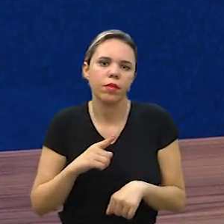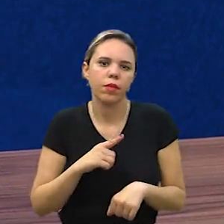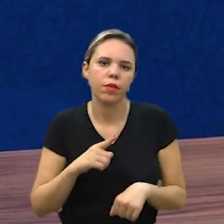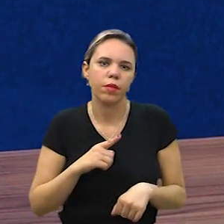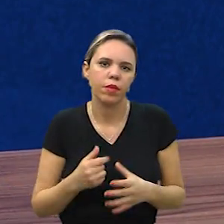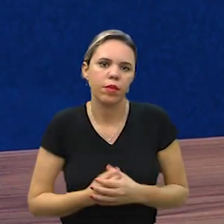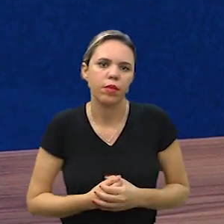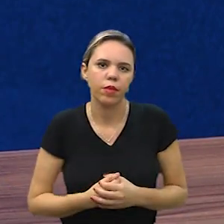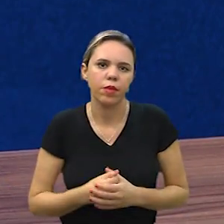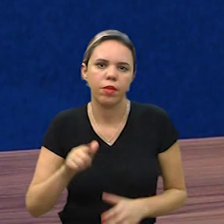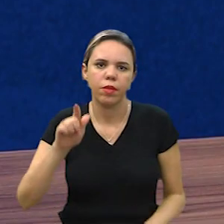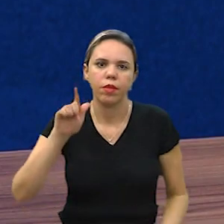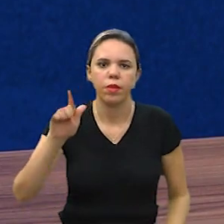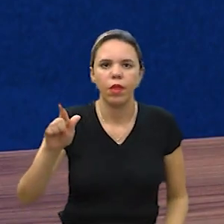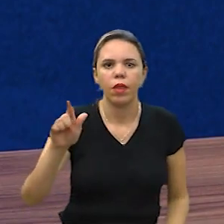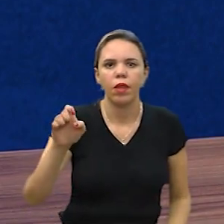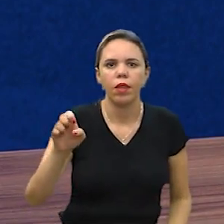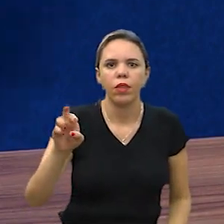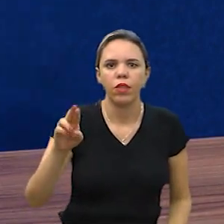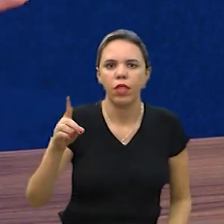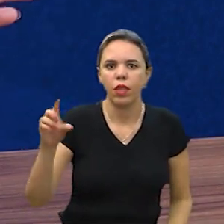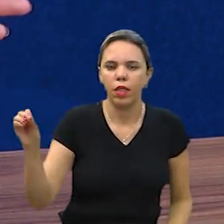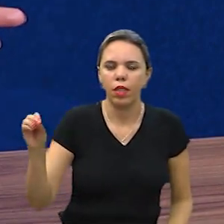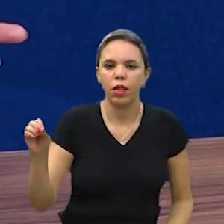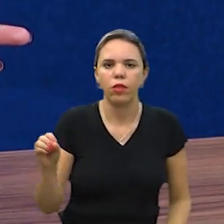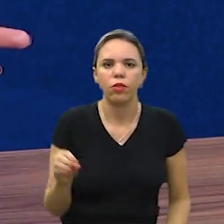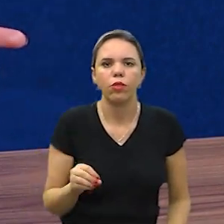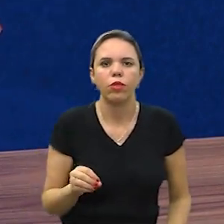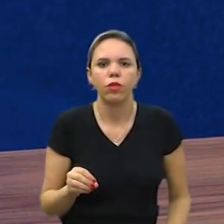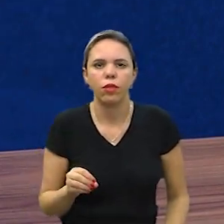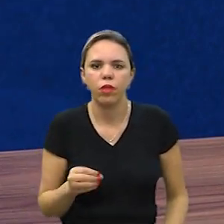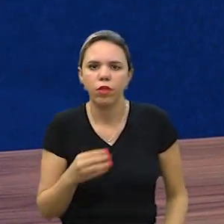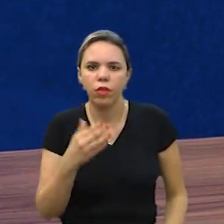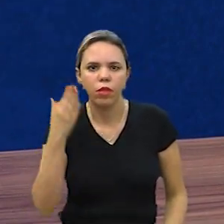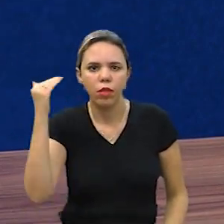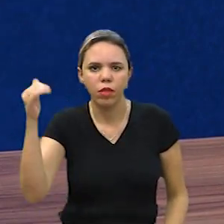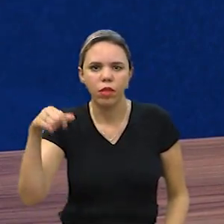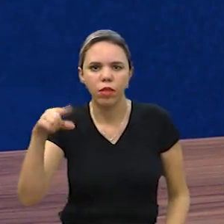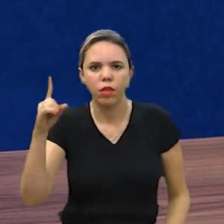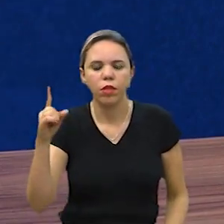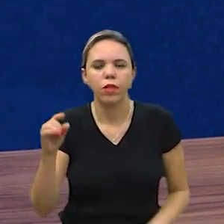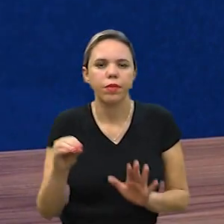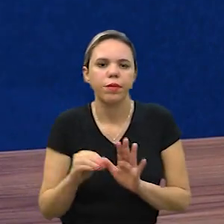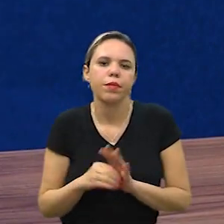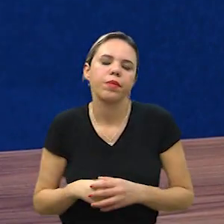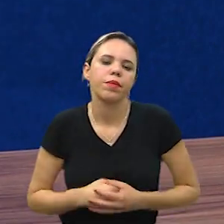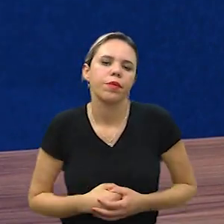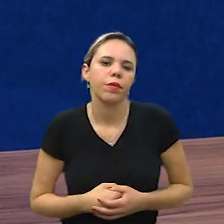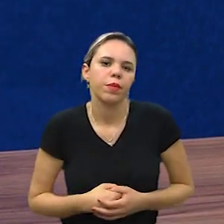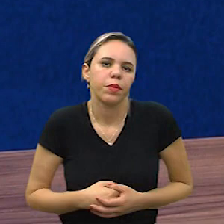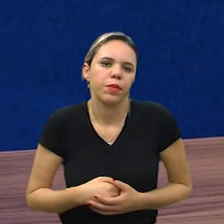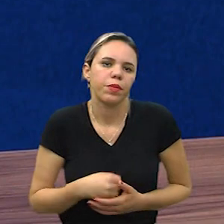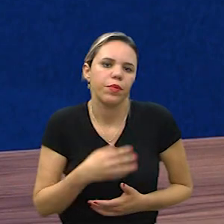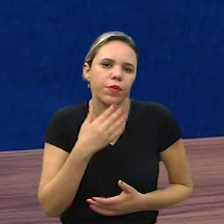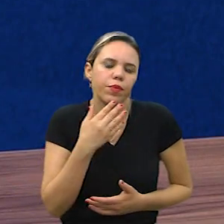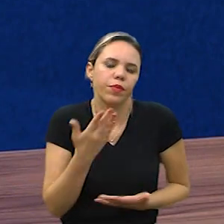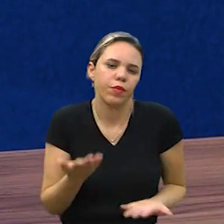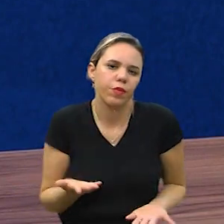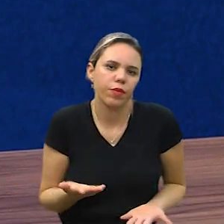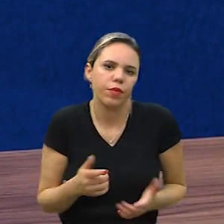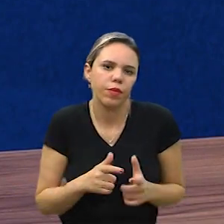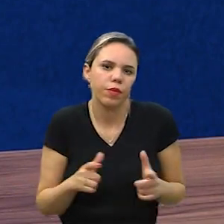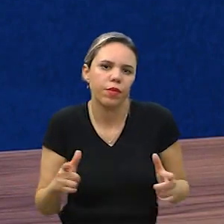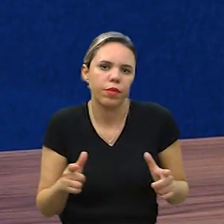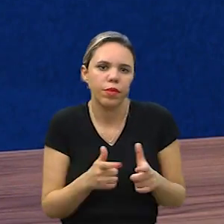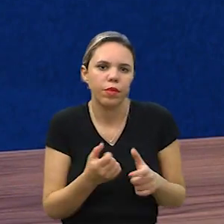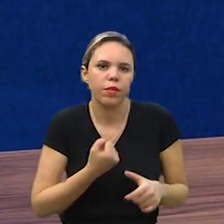tem o caso aí do Geraldo Rufino, que é conhecido, pelo menos é o mais emblemático. Por outro lado, a gente